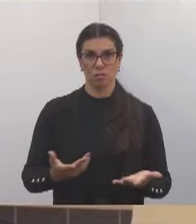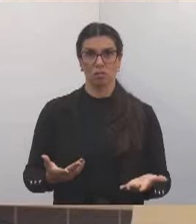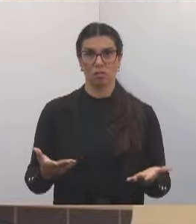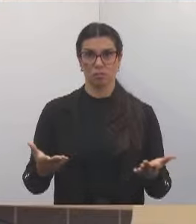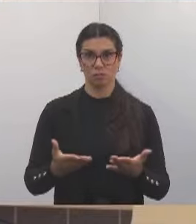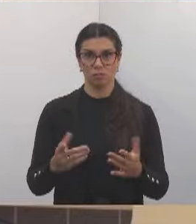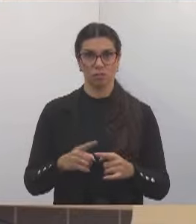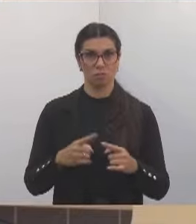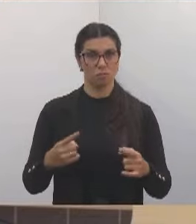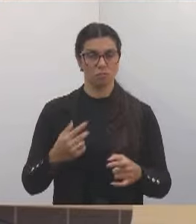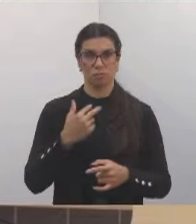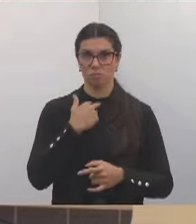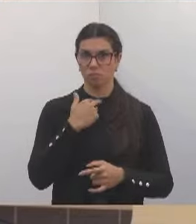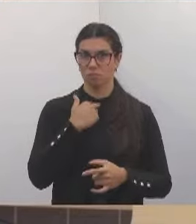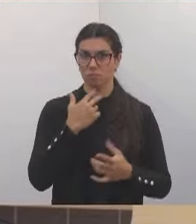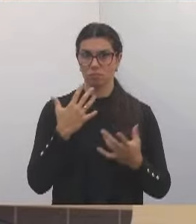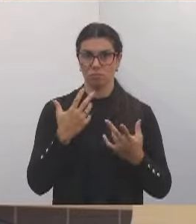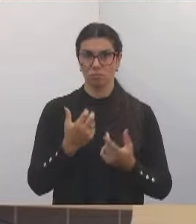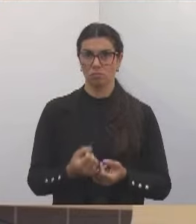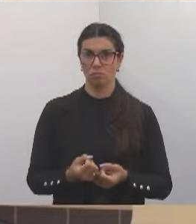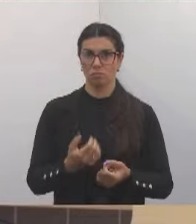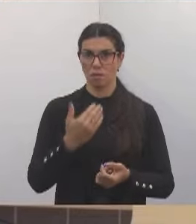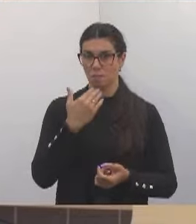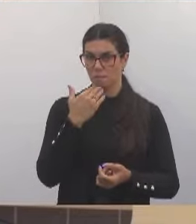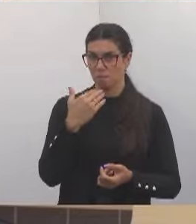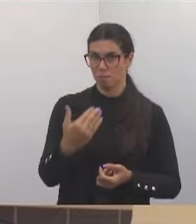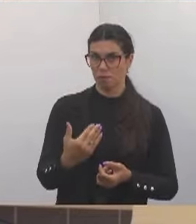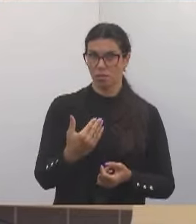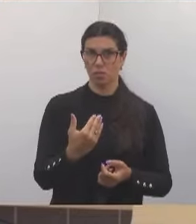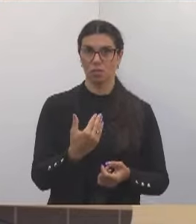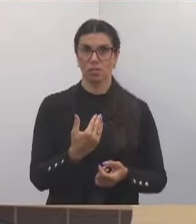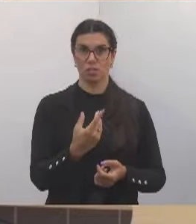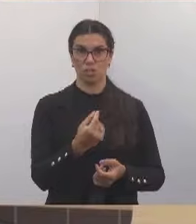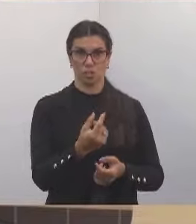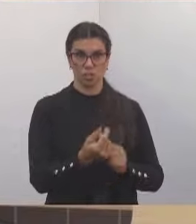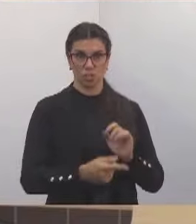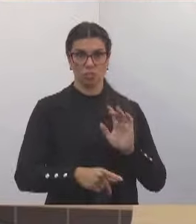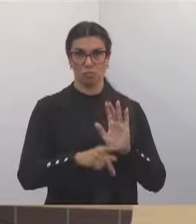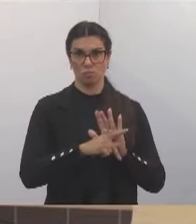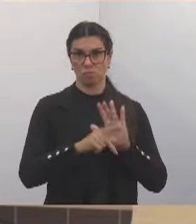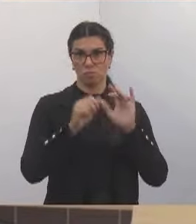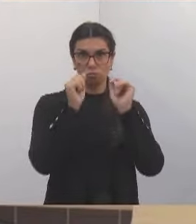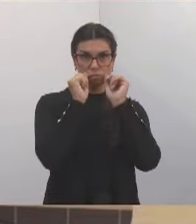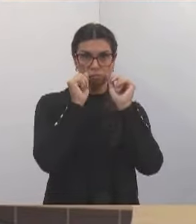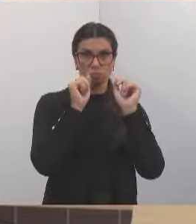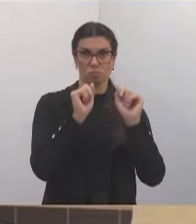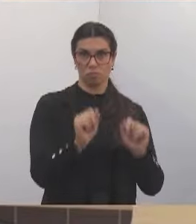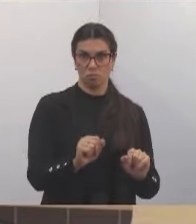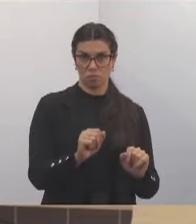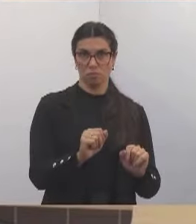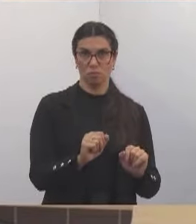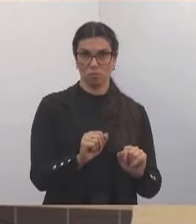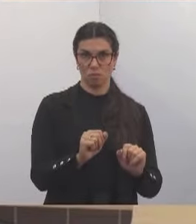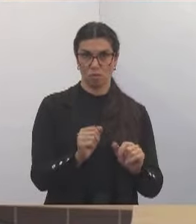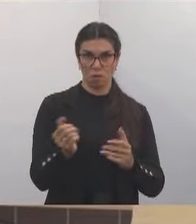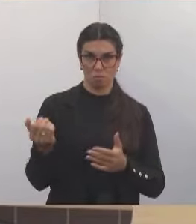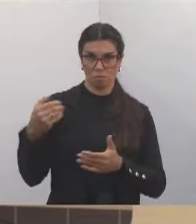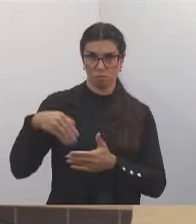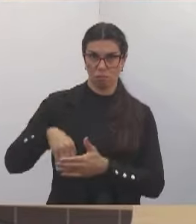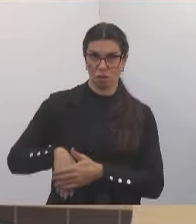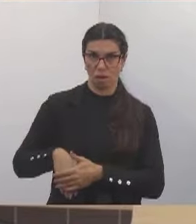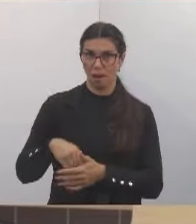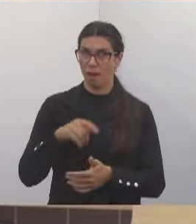tolerar. Exigir dinheiro de assessores para se enriquecer ilicitamente, ainda não é